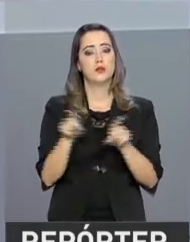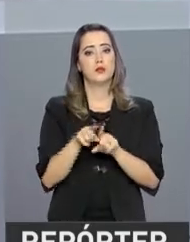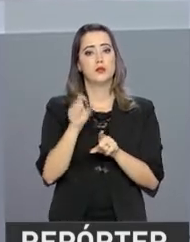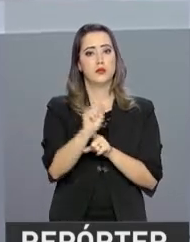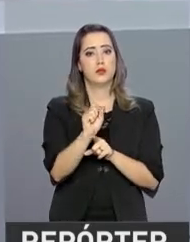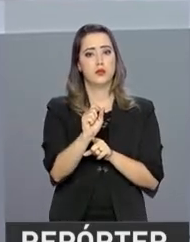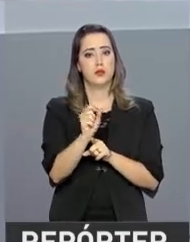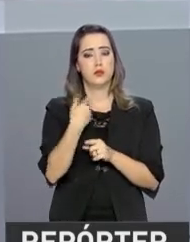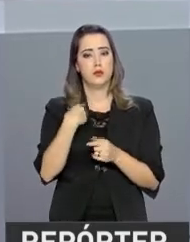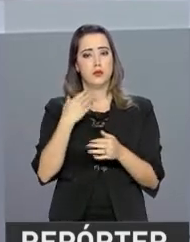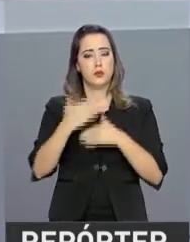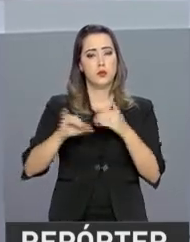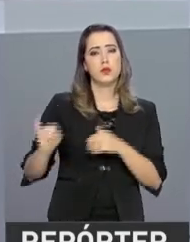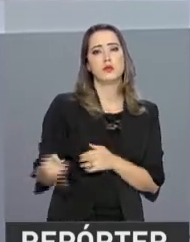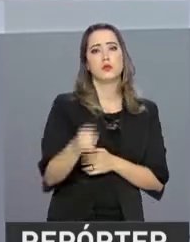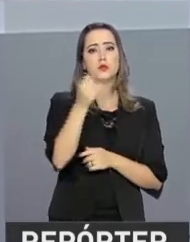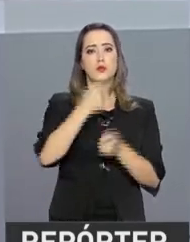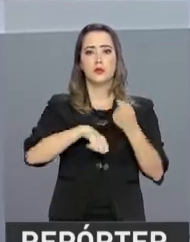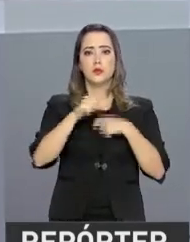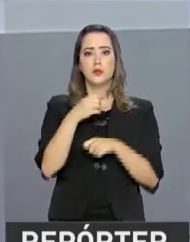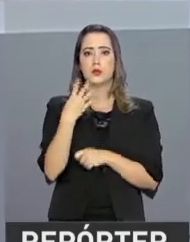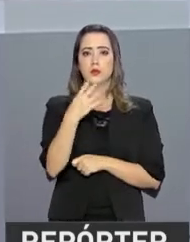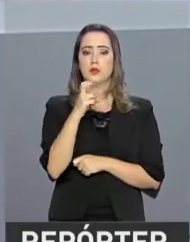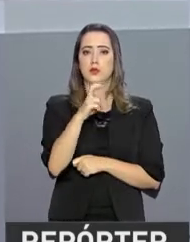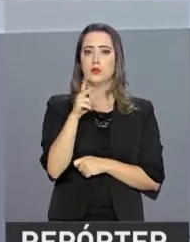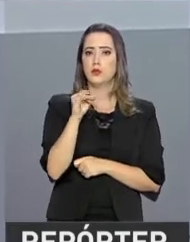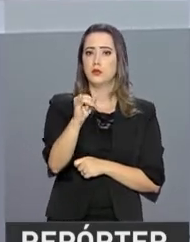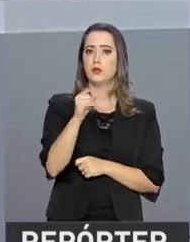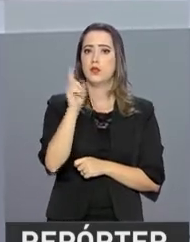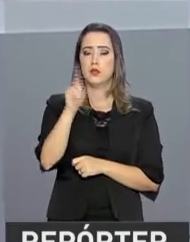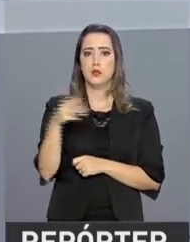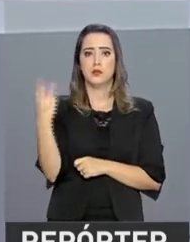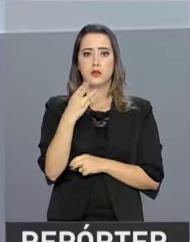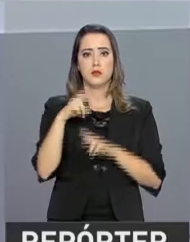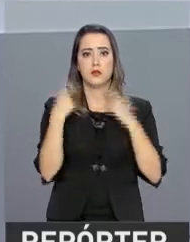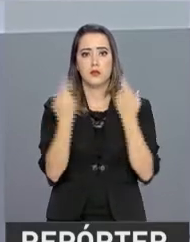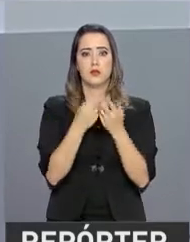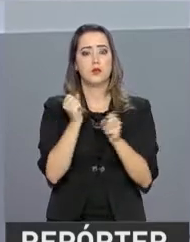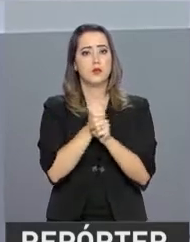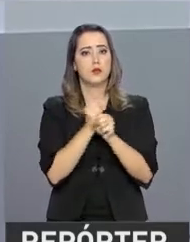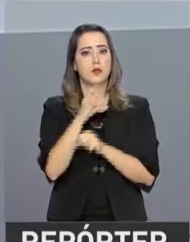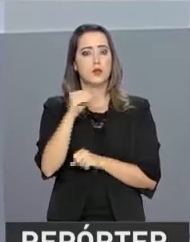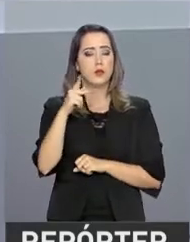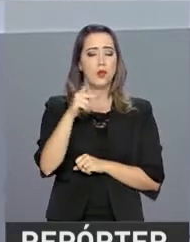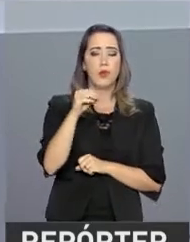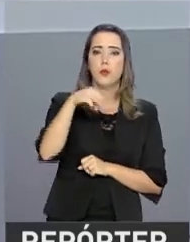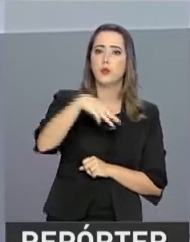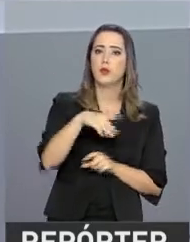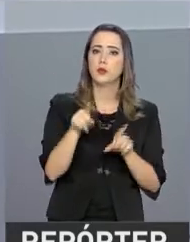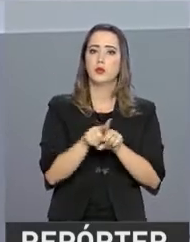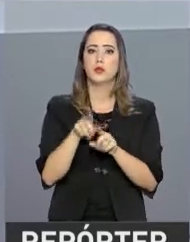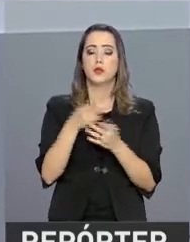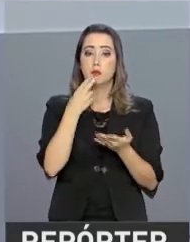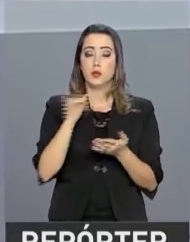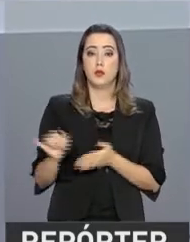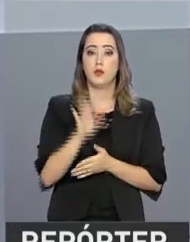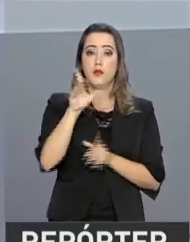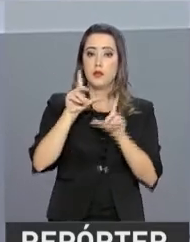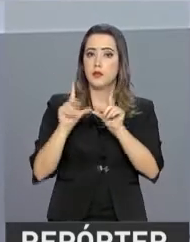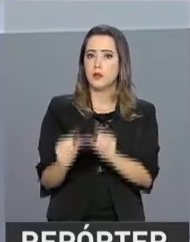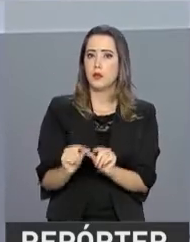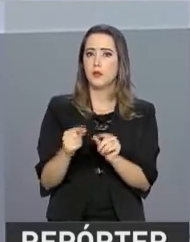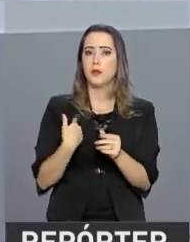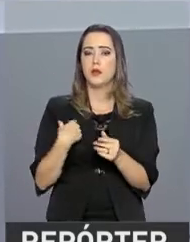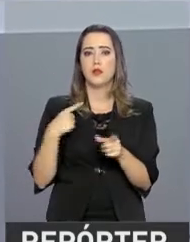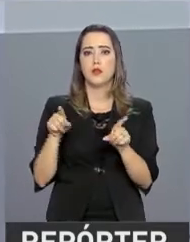para os próximos 45 dias é a terceira reunião do ano do copom com a inflação baixa o mercado financeiro espera